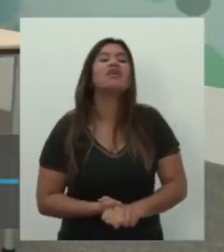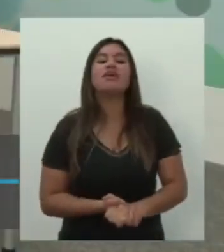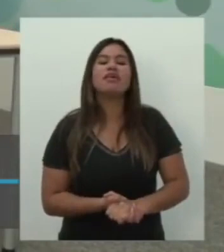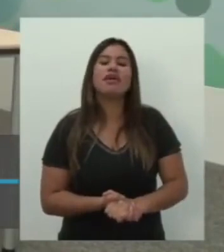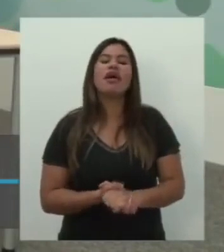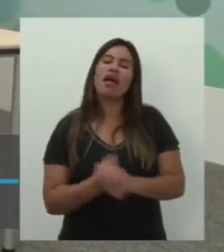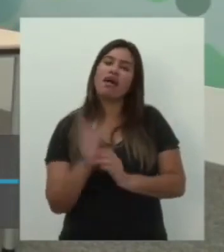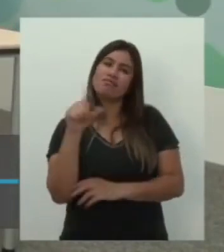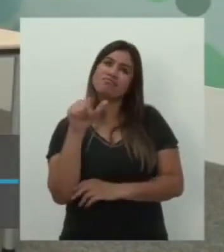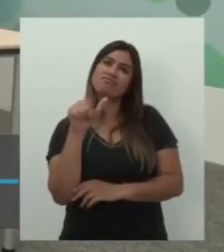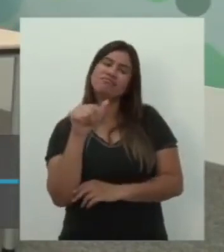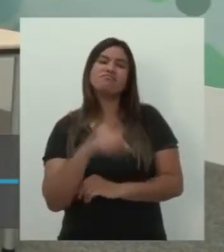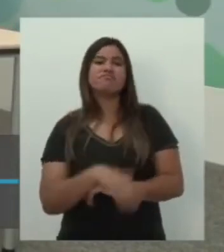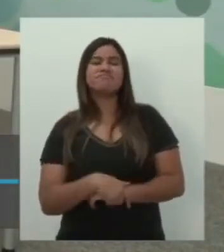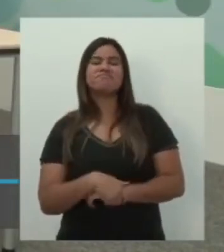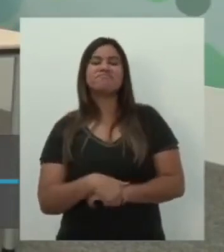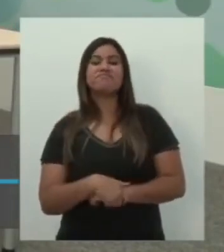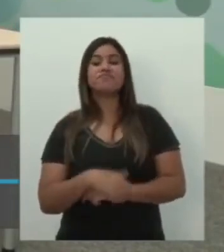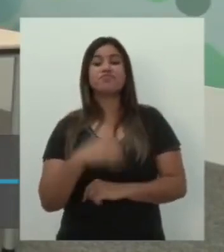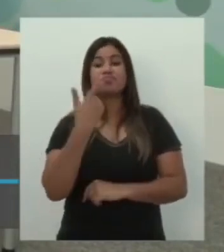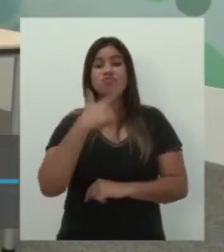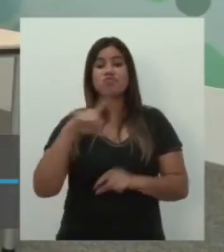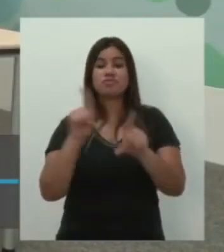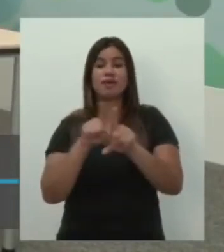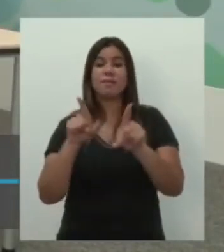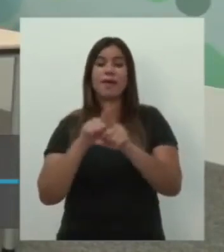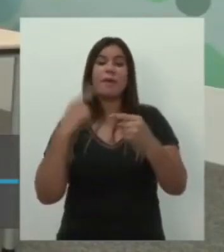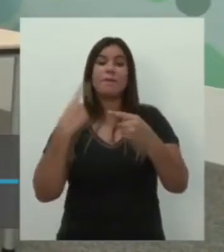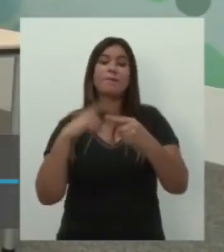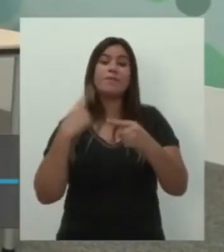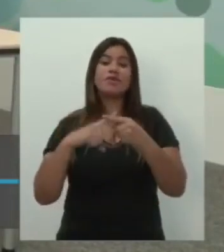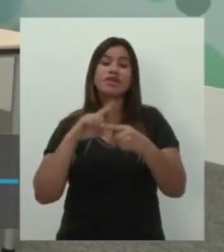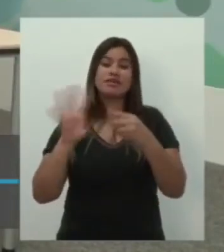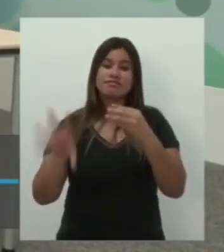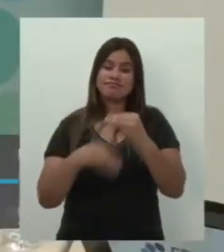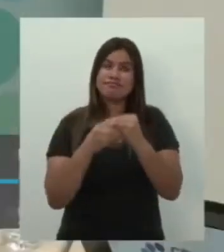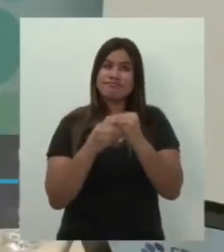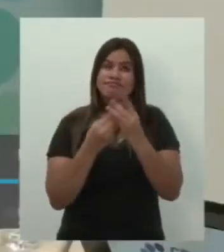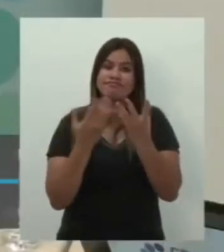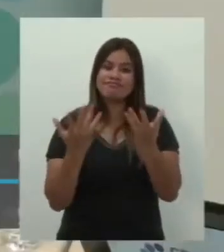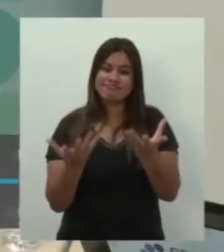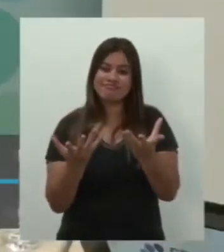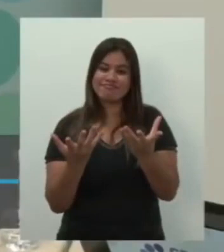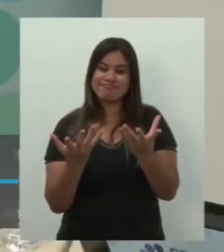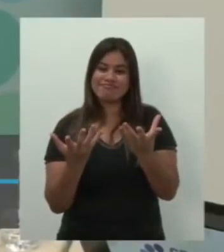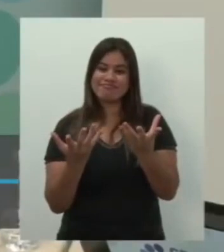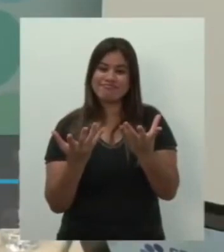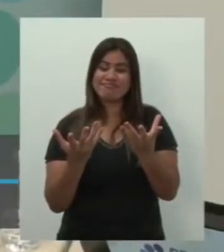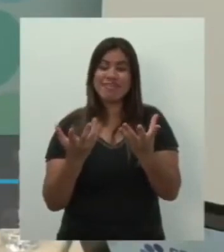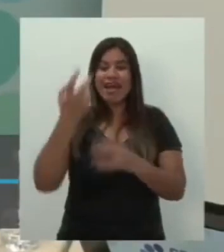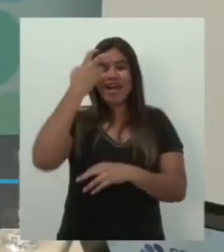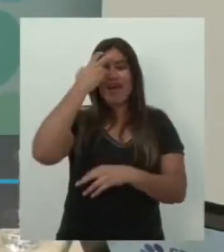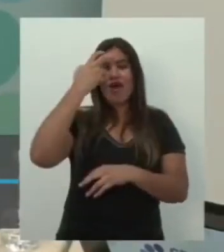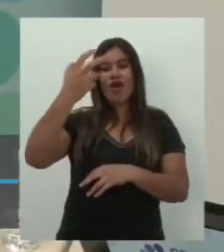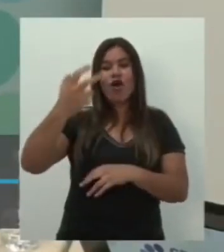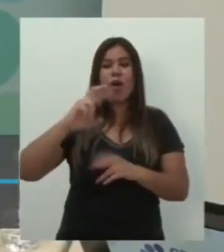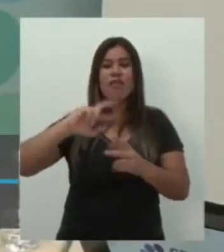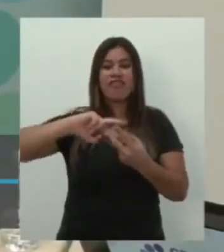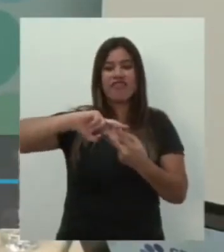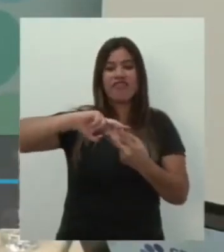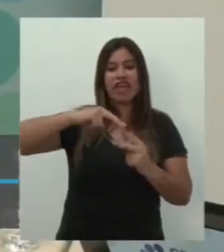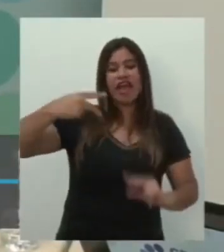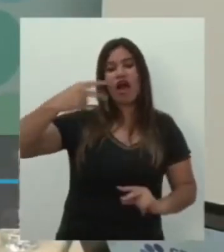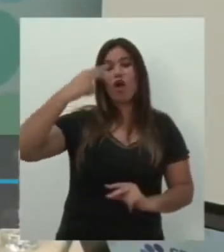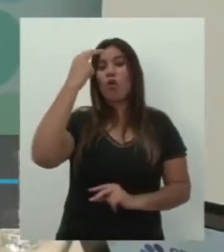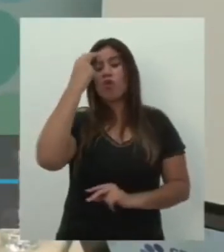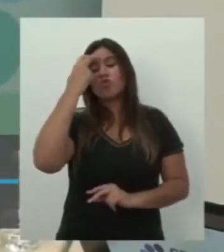né? Eu vou dizer outra coisa além, porque isso está no nosso, vou usar um termo assim, DNA cultural. É cultural para nós.